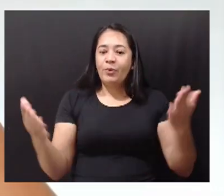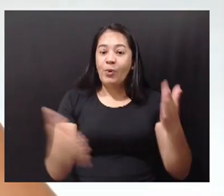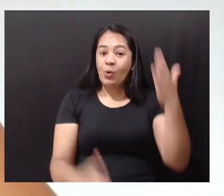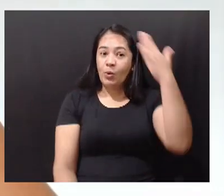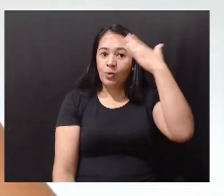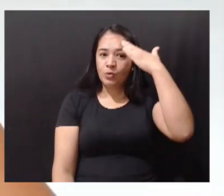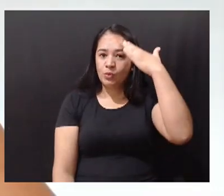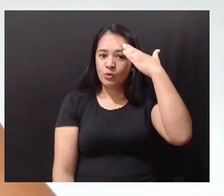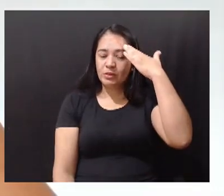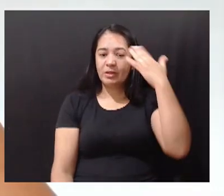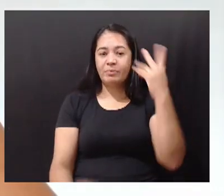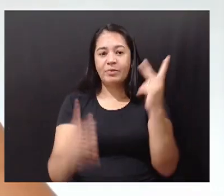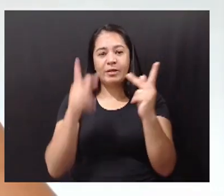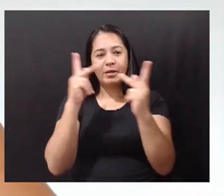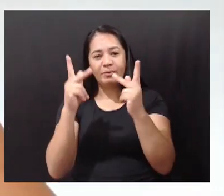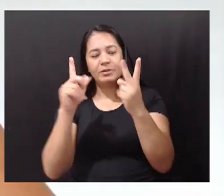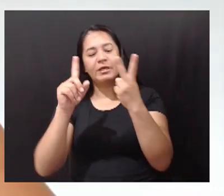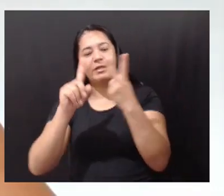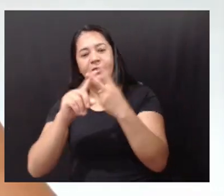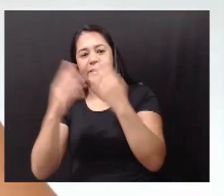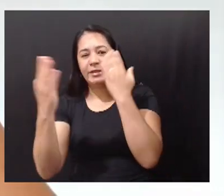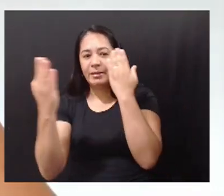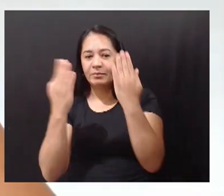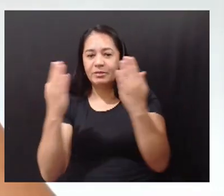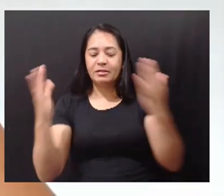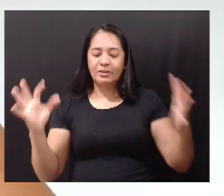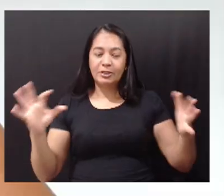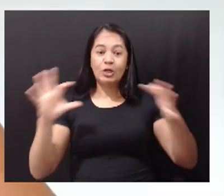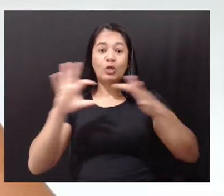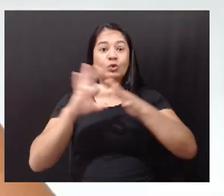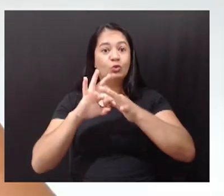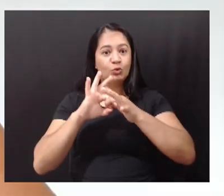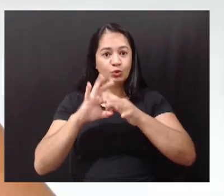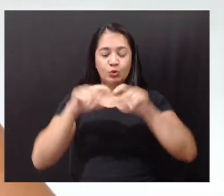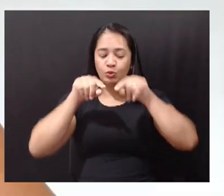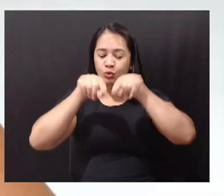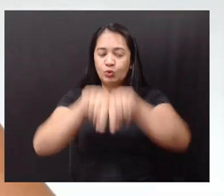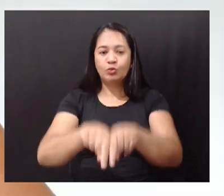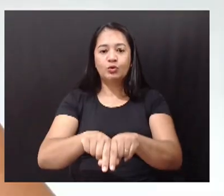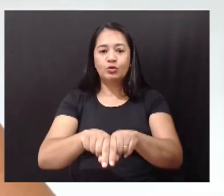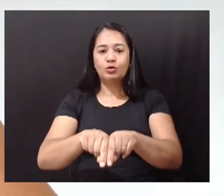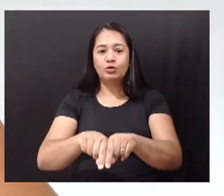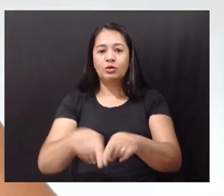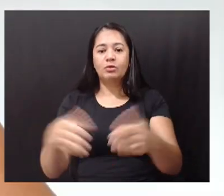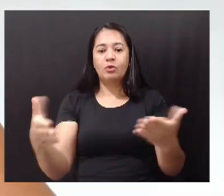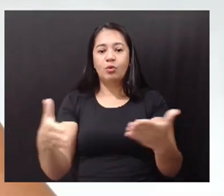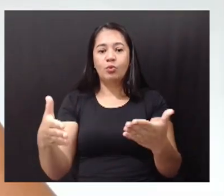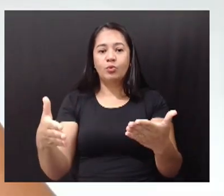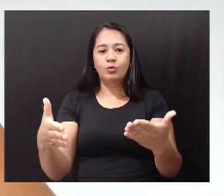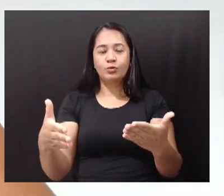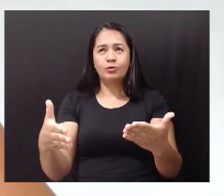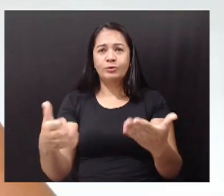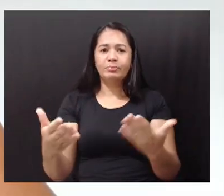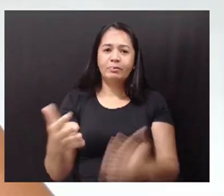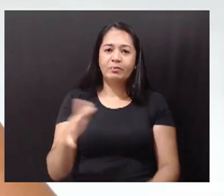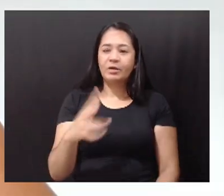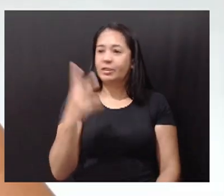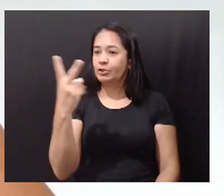a psicologia andam de mãos dadas, né, Beatriz? Assim. E saber que hoje são duas